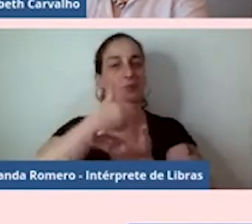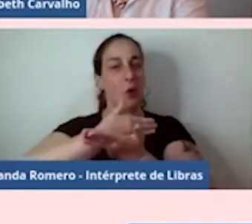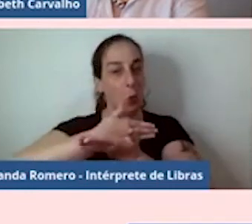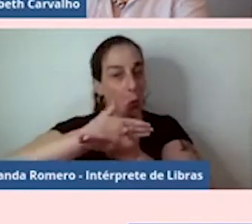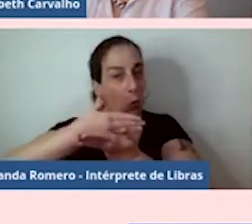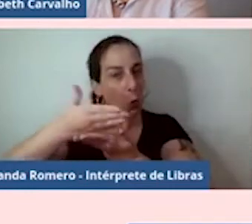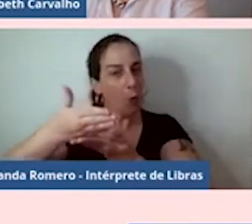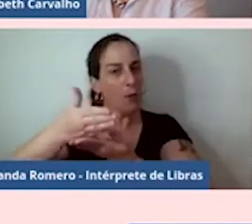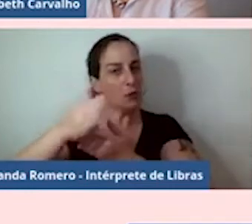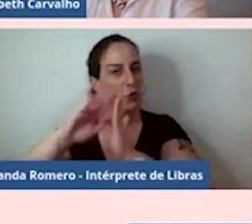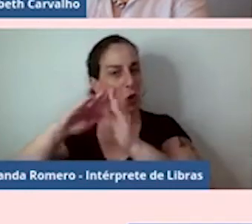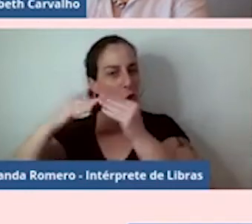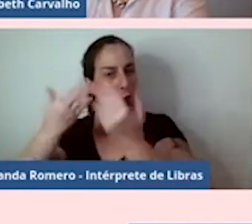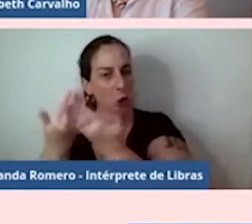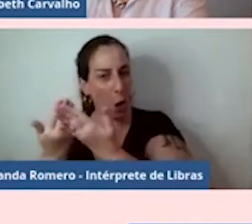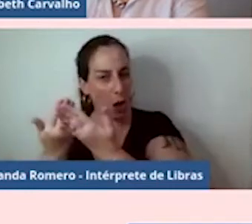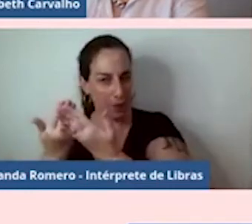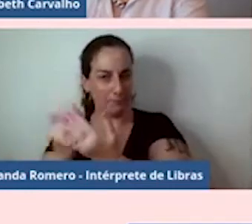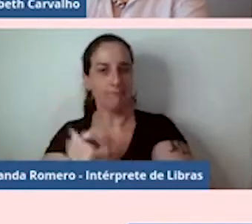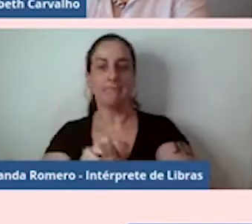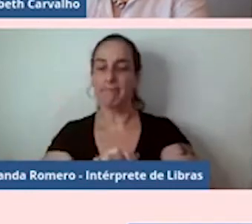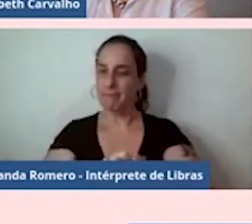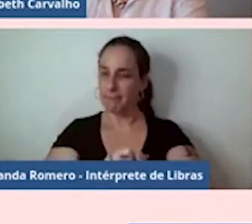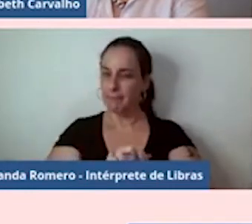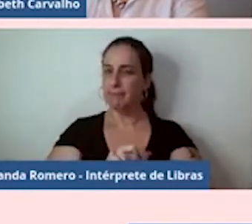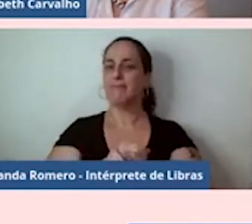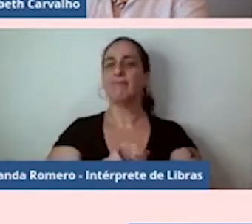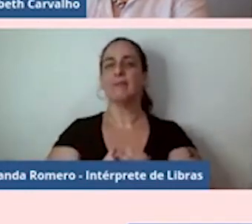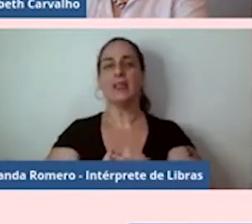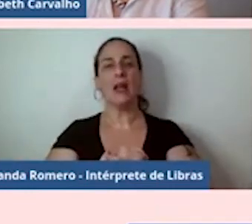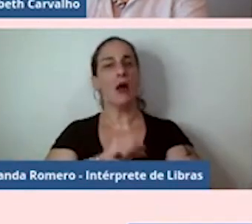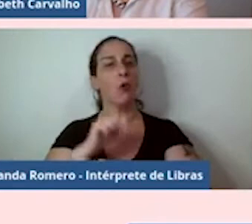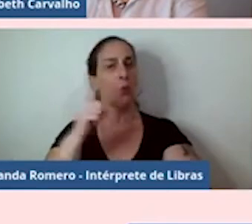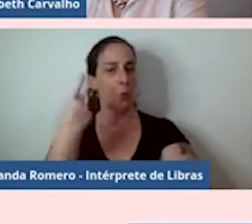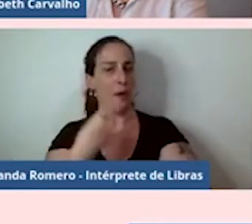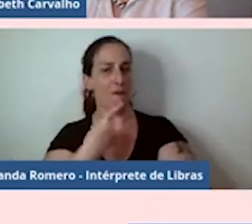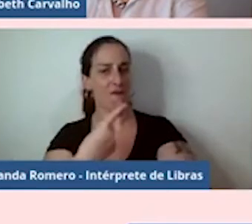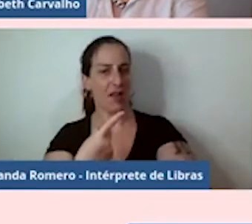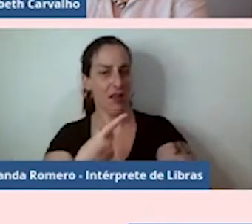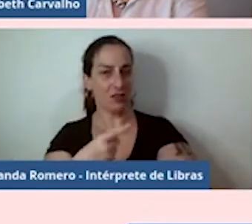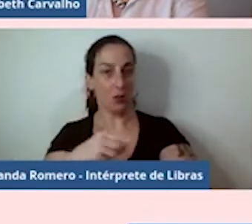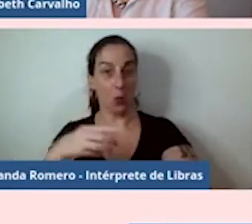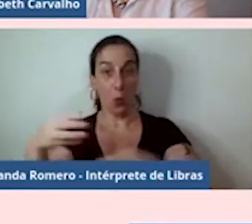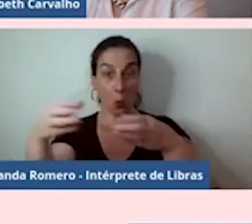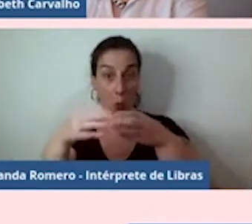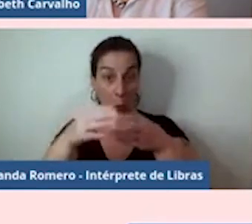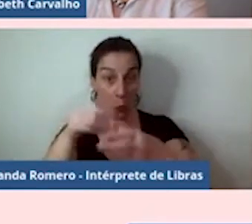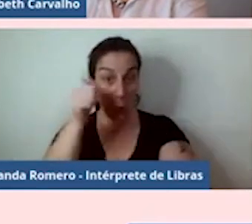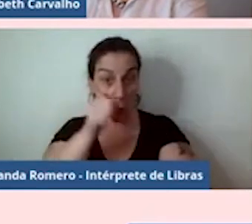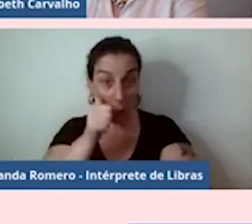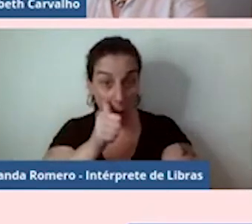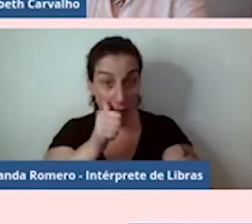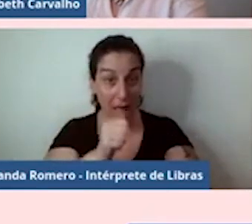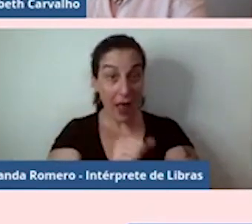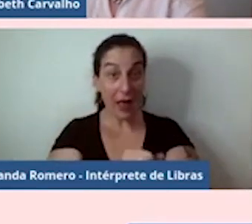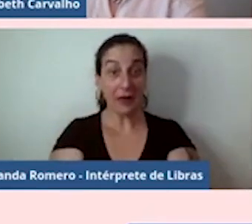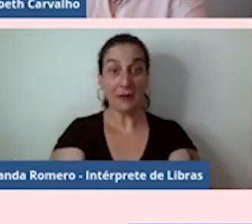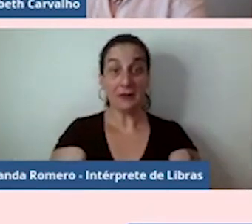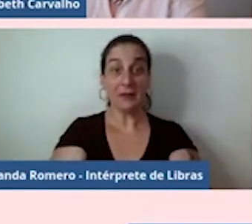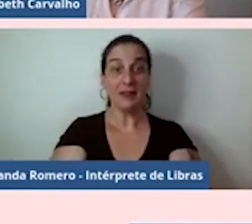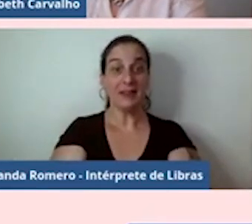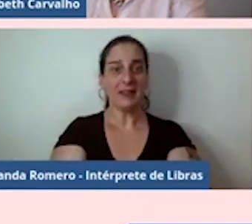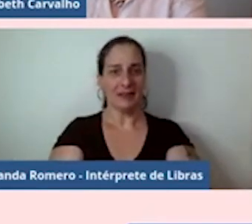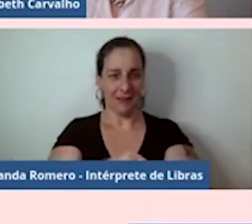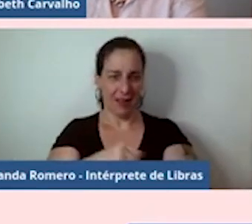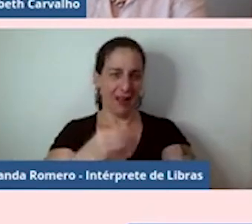na escolinha, né? E conversa vai, conversa vem, um dia, num grupo de mulheres, né? E essas